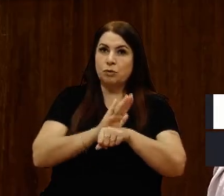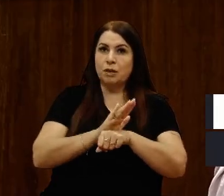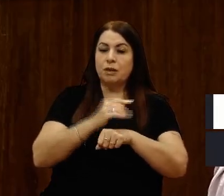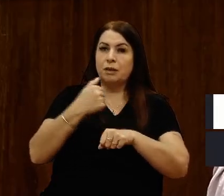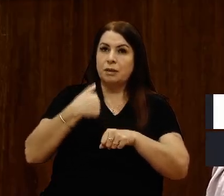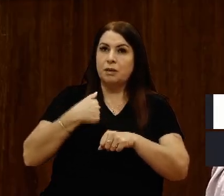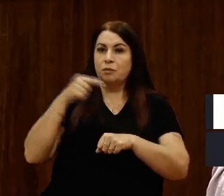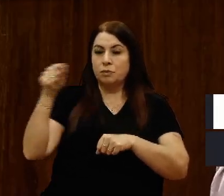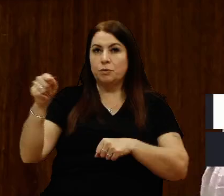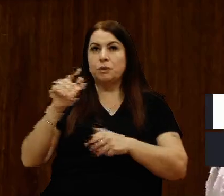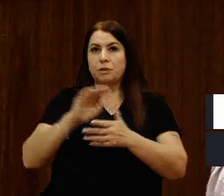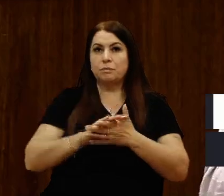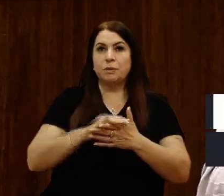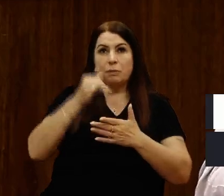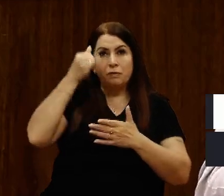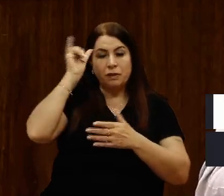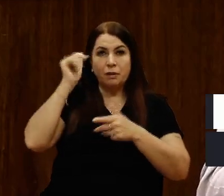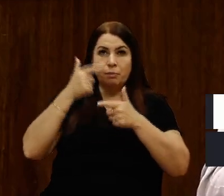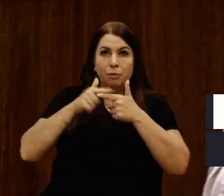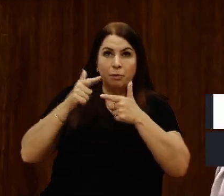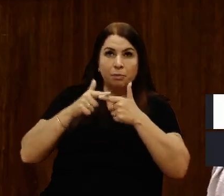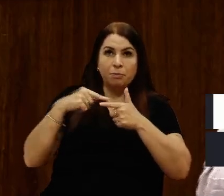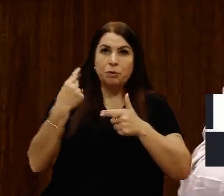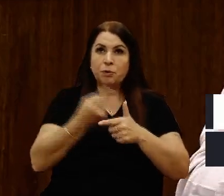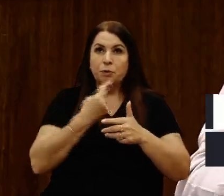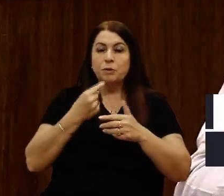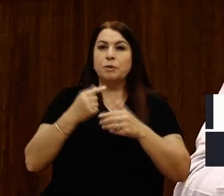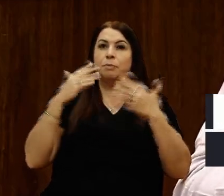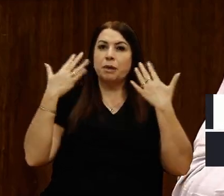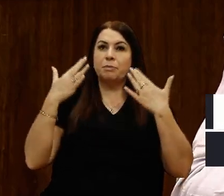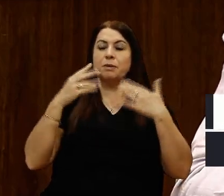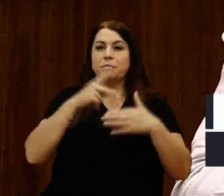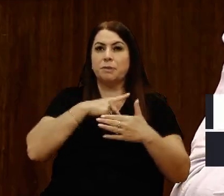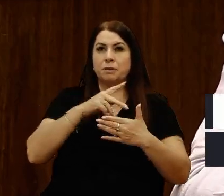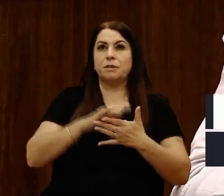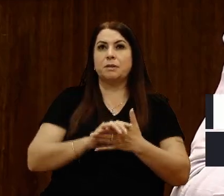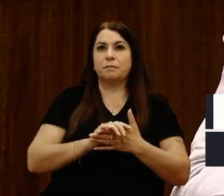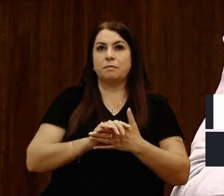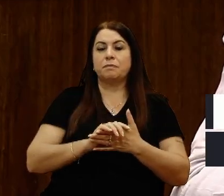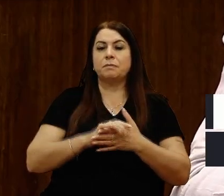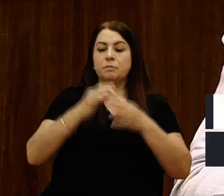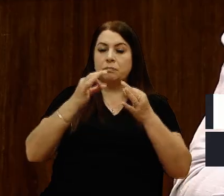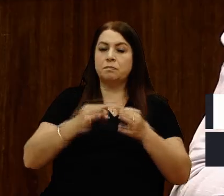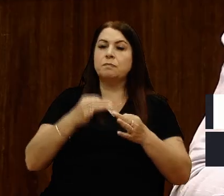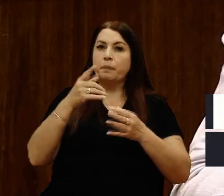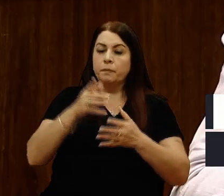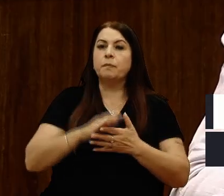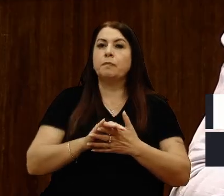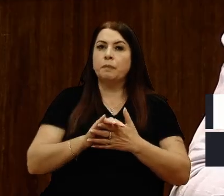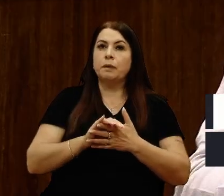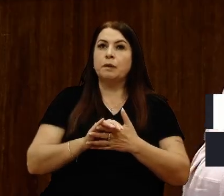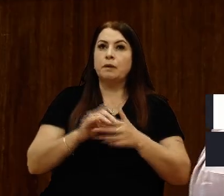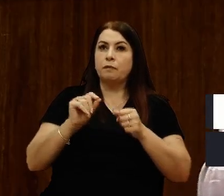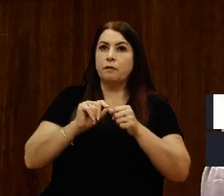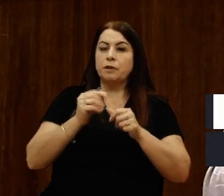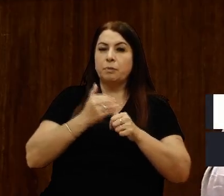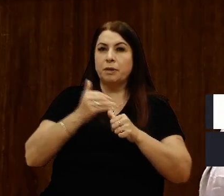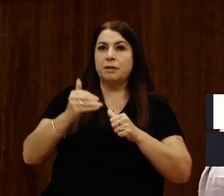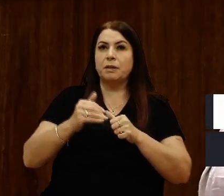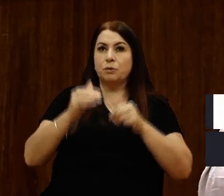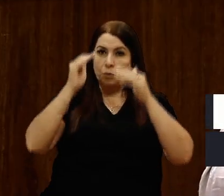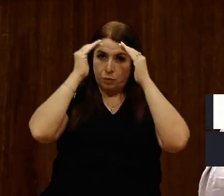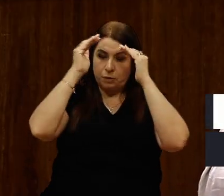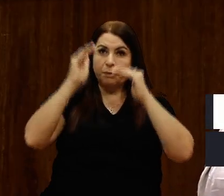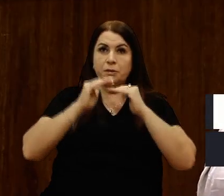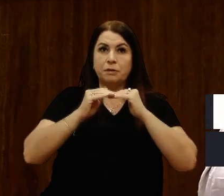para auxiliar o senhor, para evitar problemas entre nós. Então, parabéns, presidente. Tenho certeza que o senhor exerceu um mandato com respeito